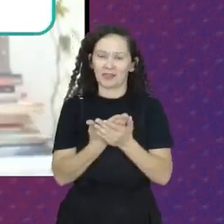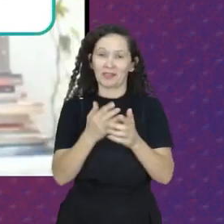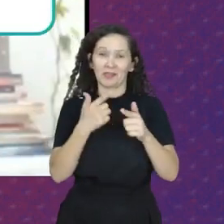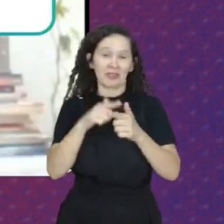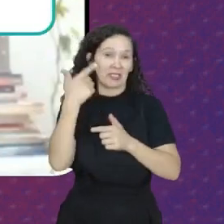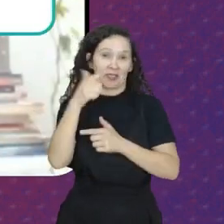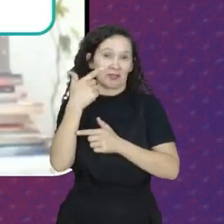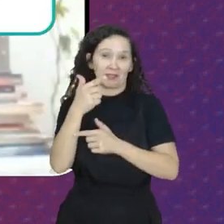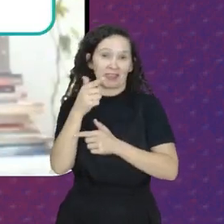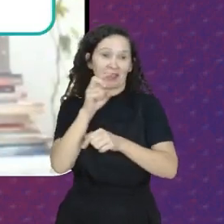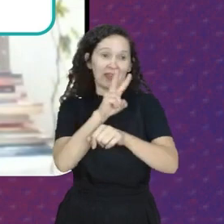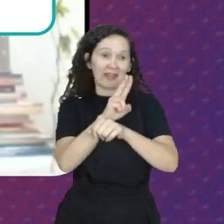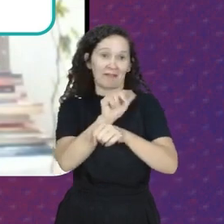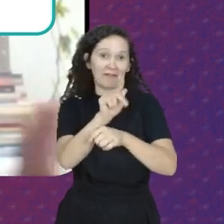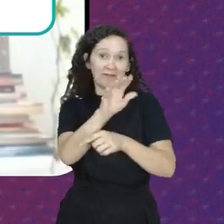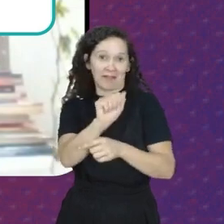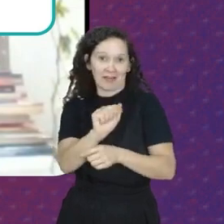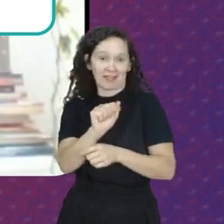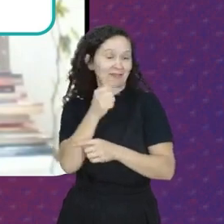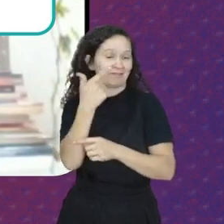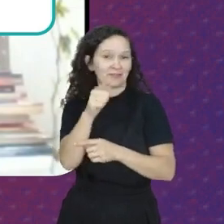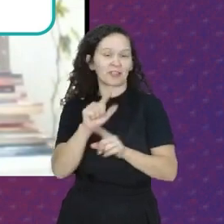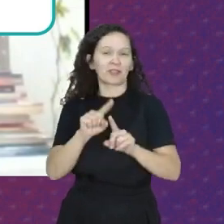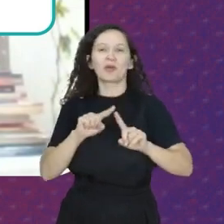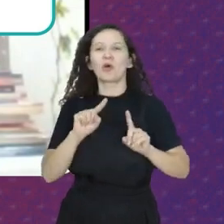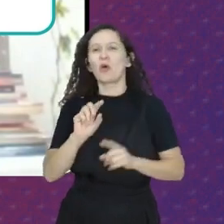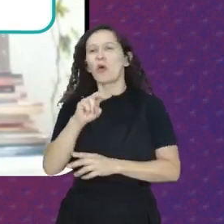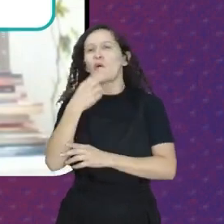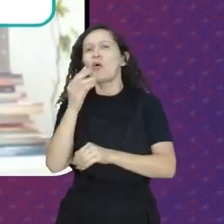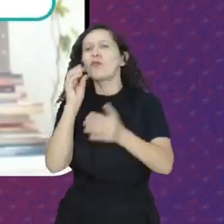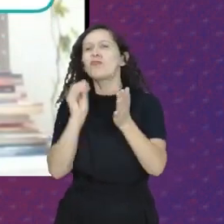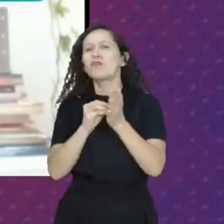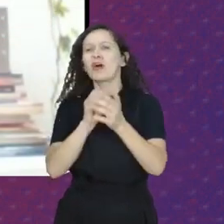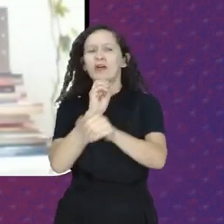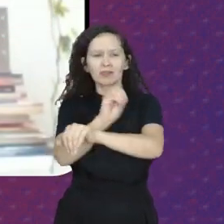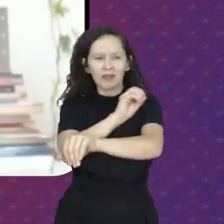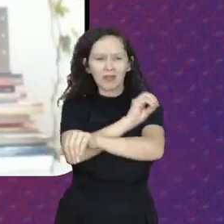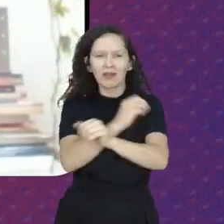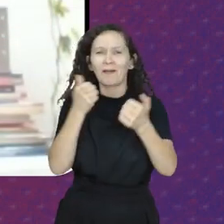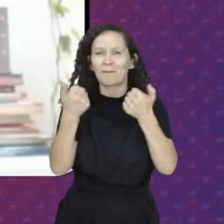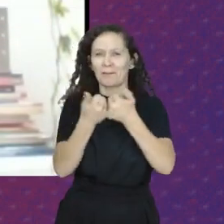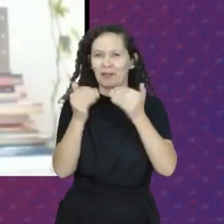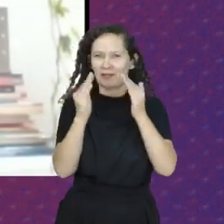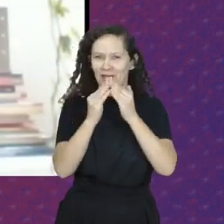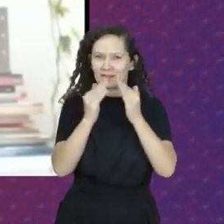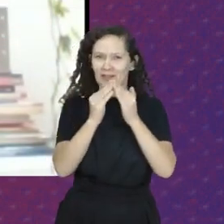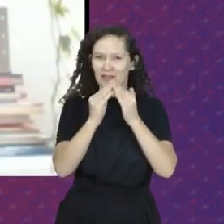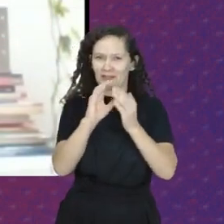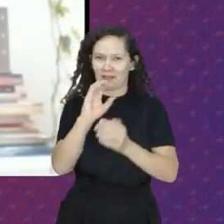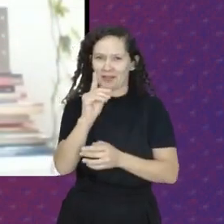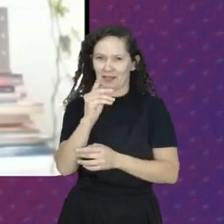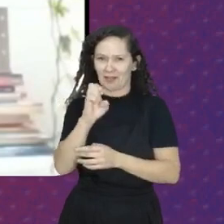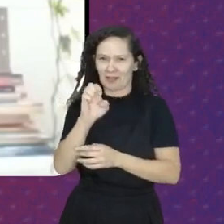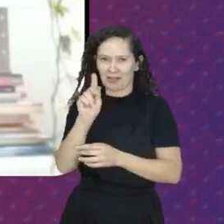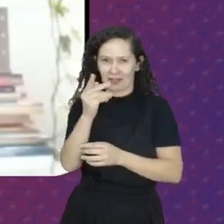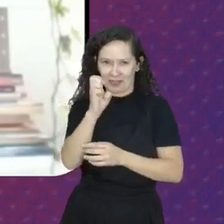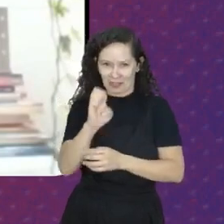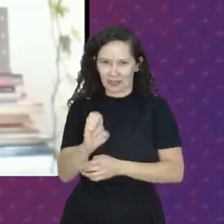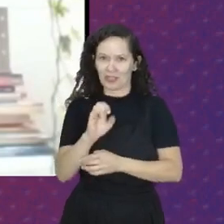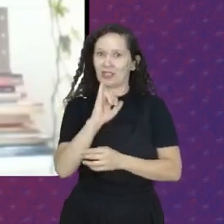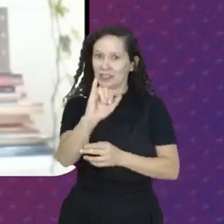não existe vaga ou porque não tem creche perto da casa das pessoas.